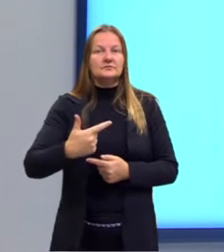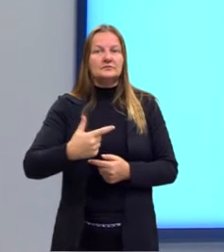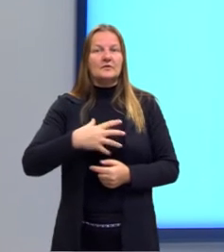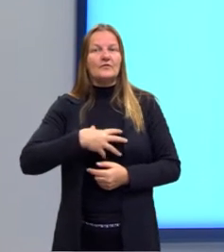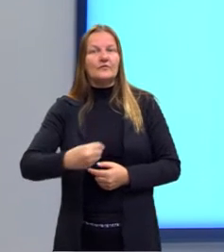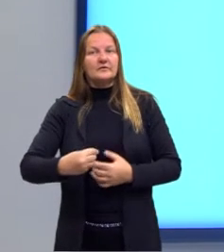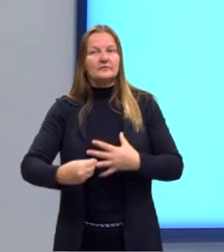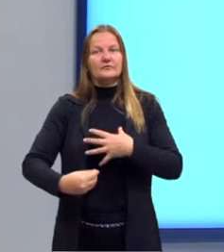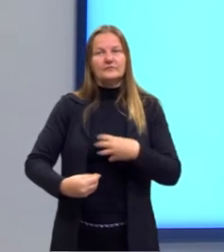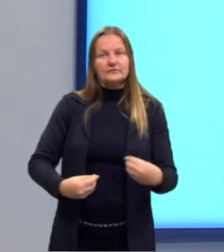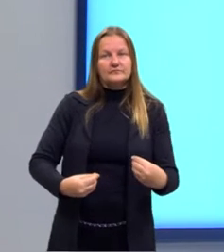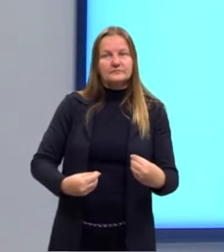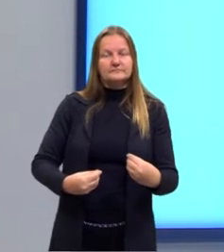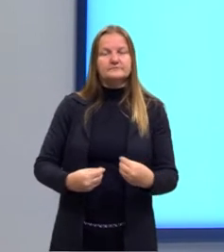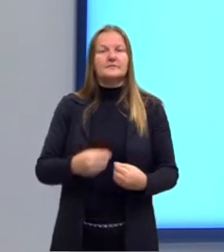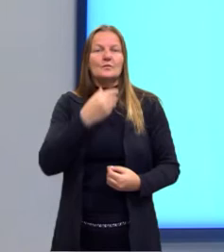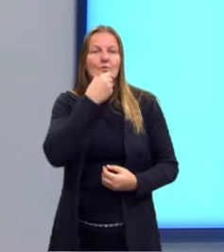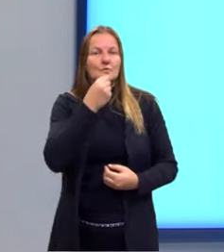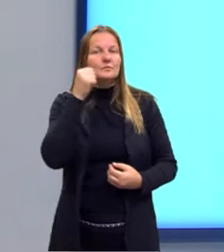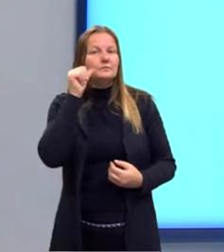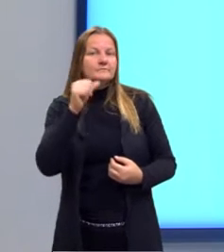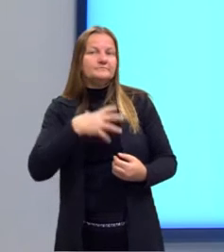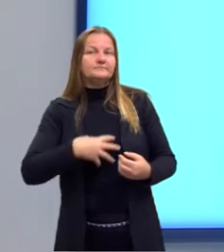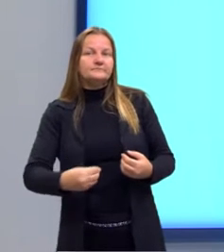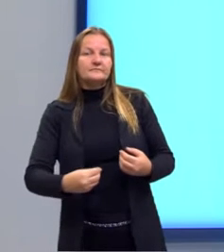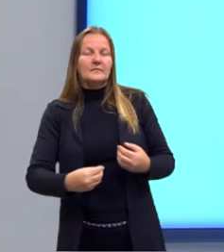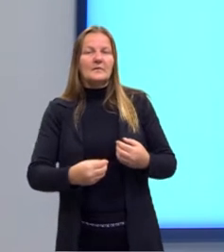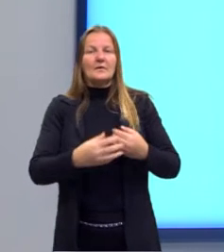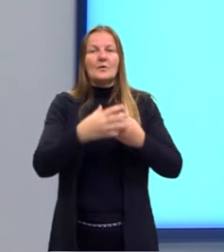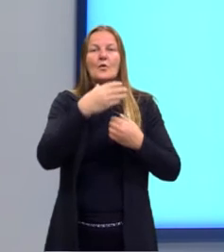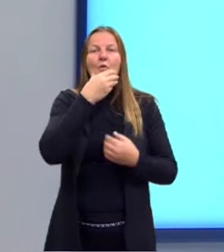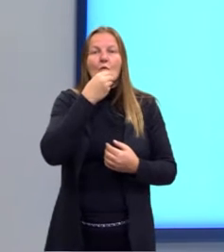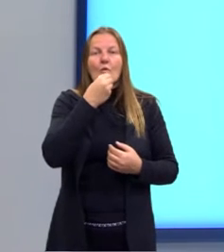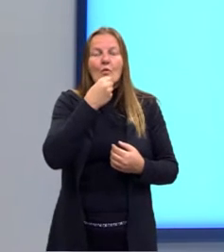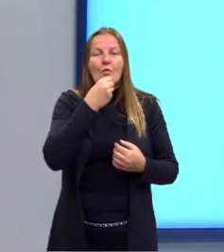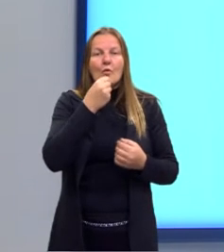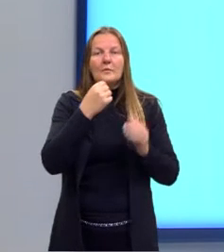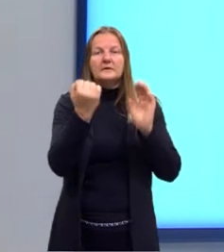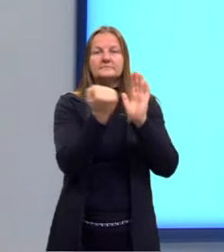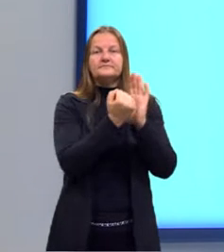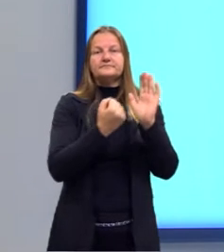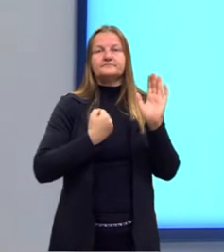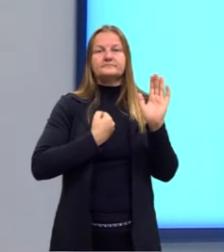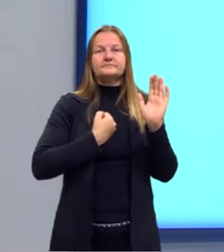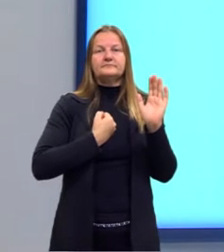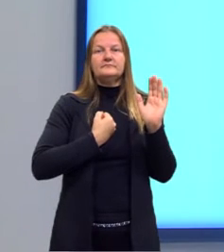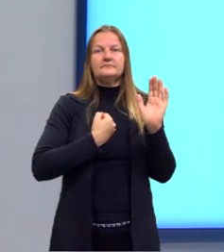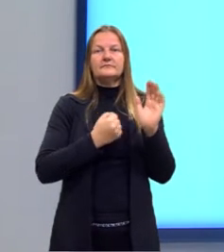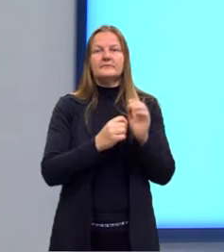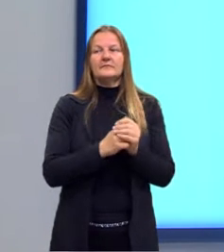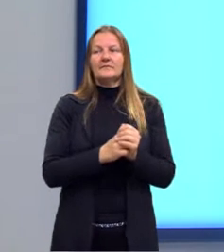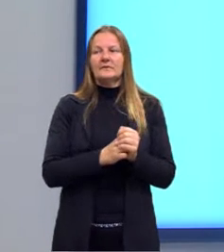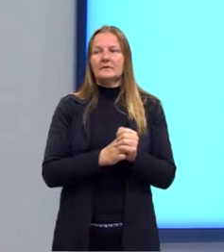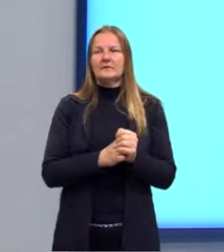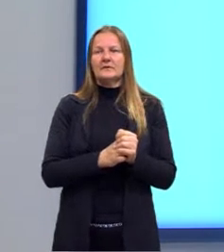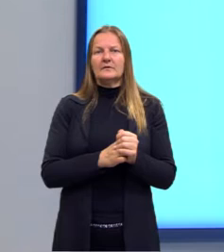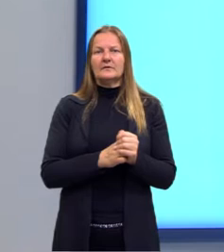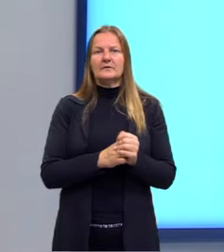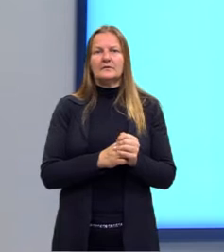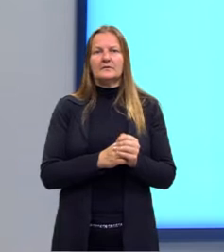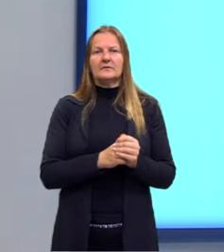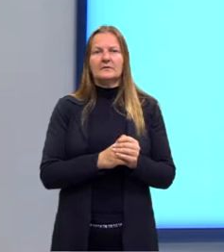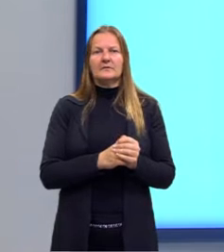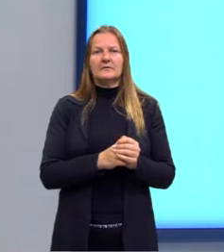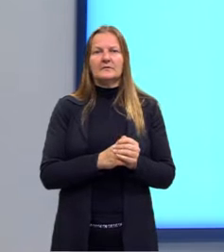filhos né e filhas um homem representado pela letra dois e duas mulheres representadas